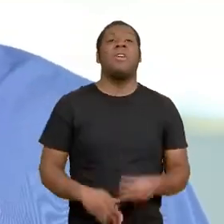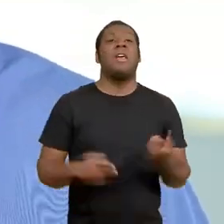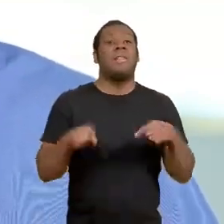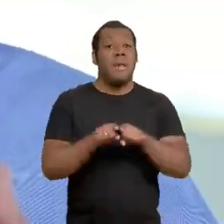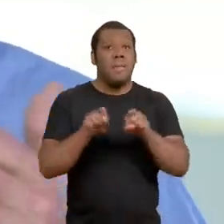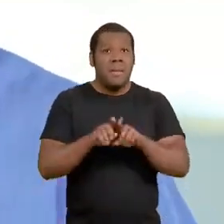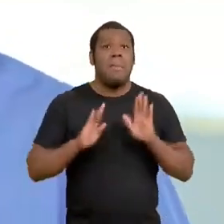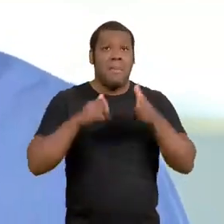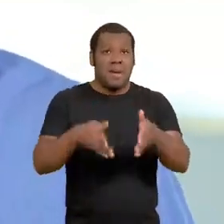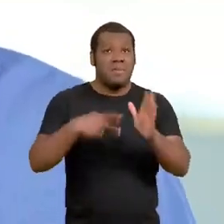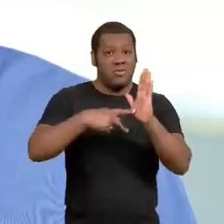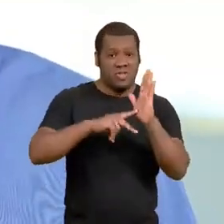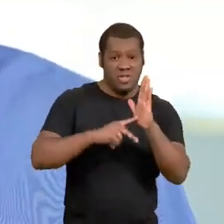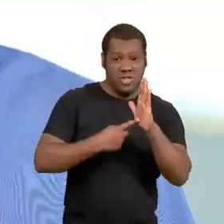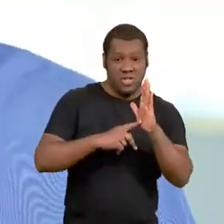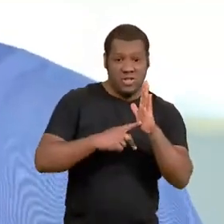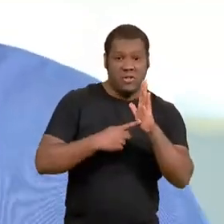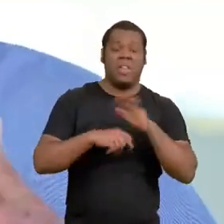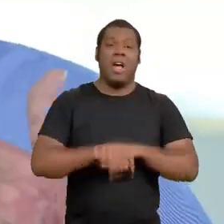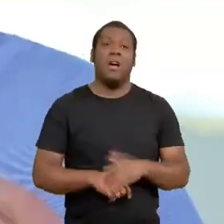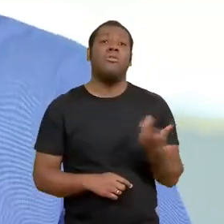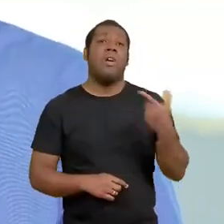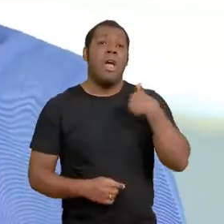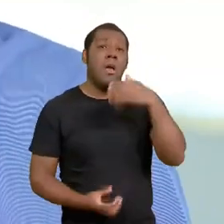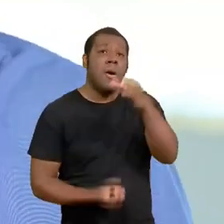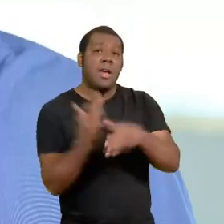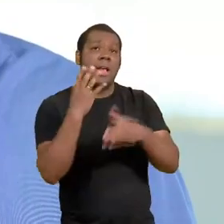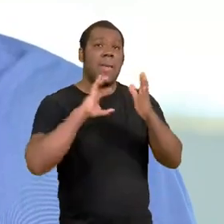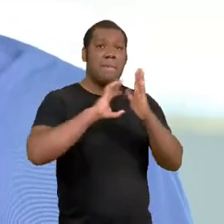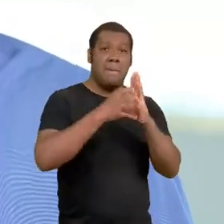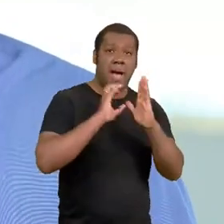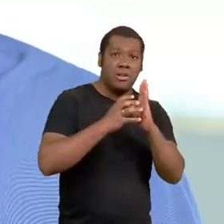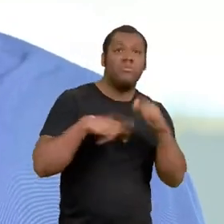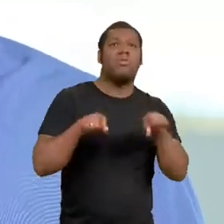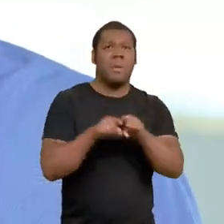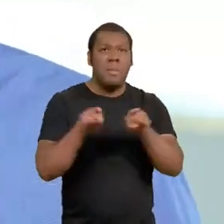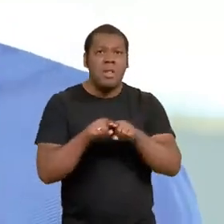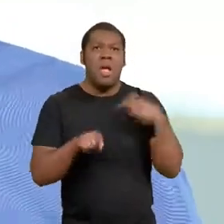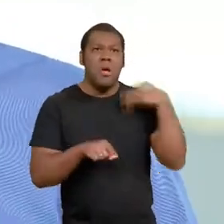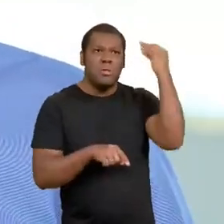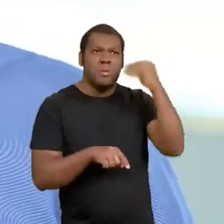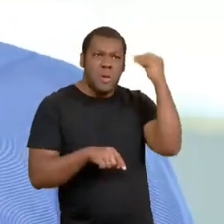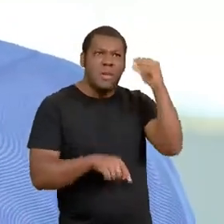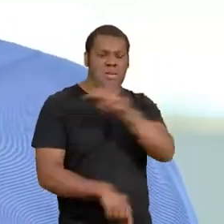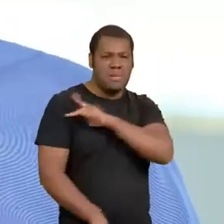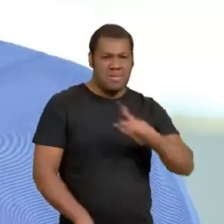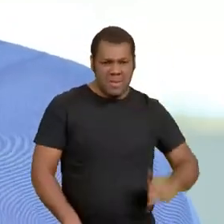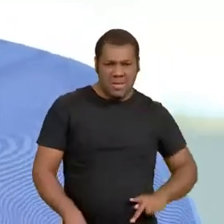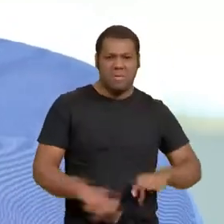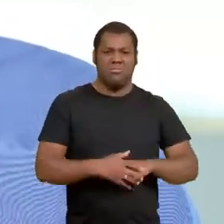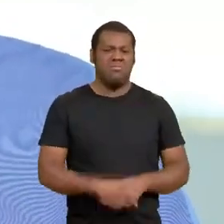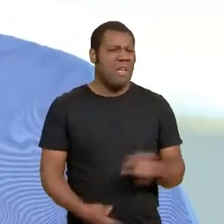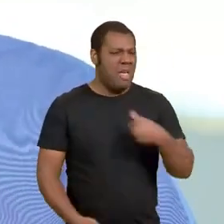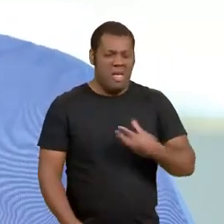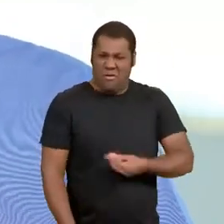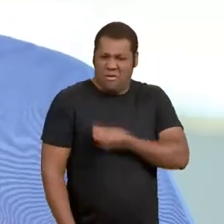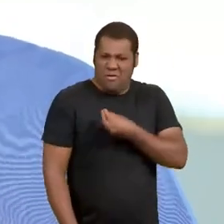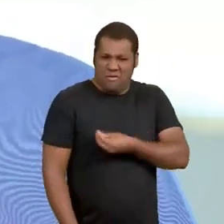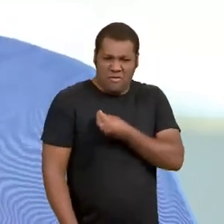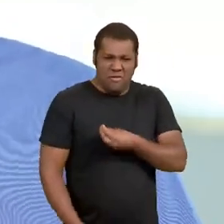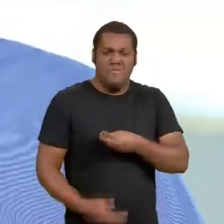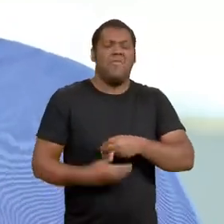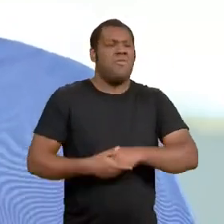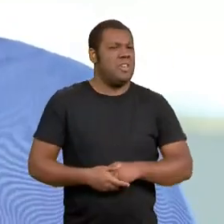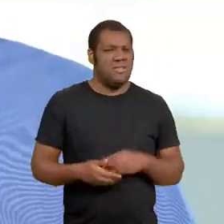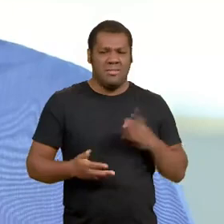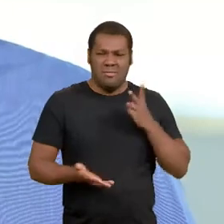do meu partido, eu fui assim na presidência da República. Eu vou ser assim até enquanto tiver vida. Sabe? É que você, quando tem